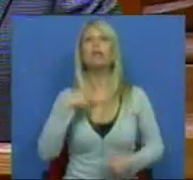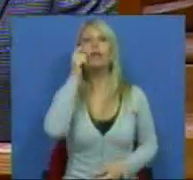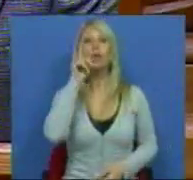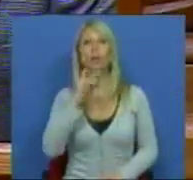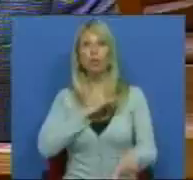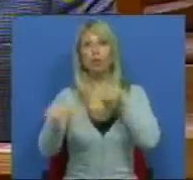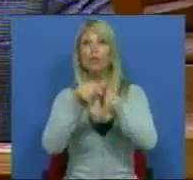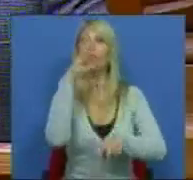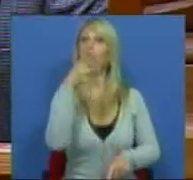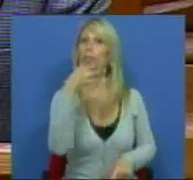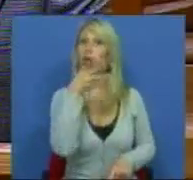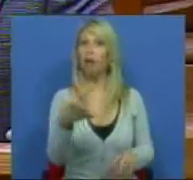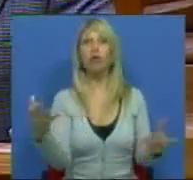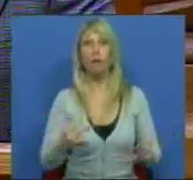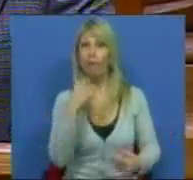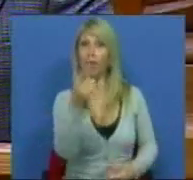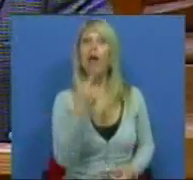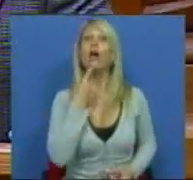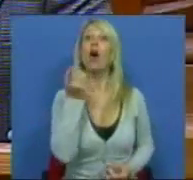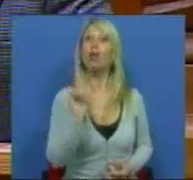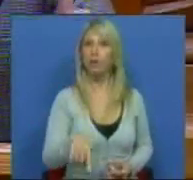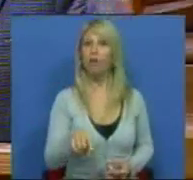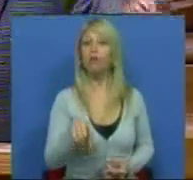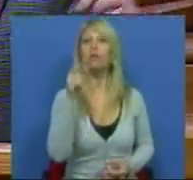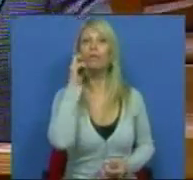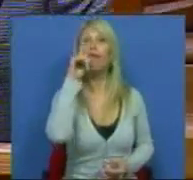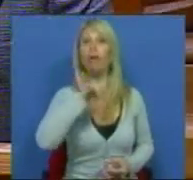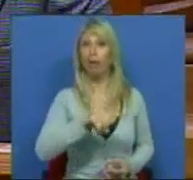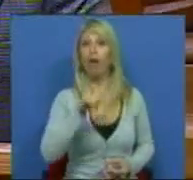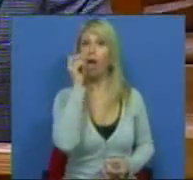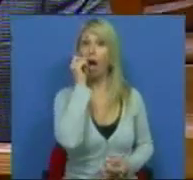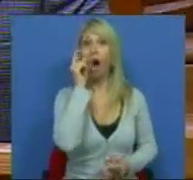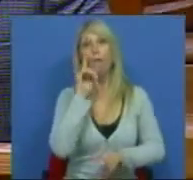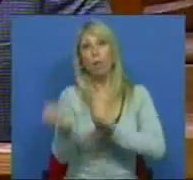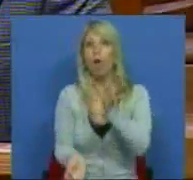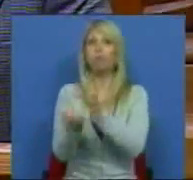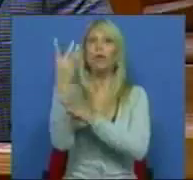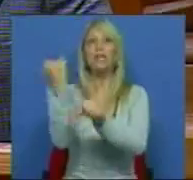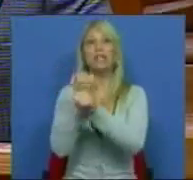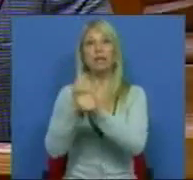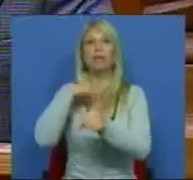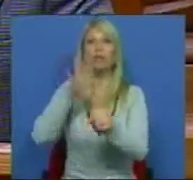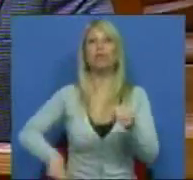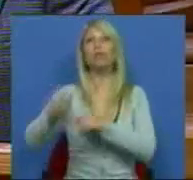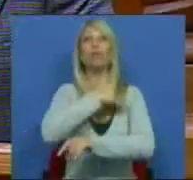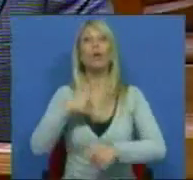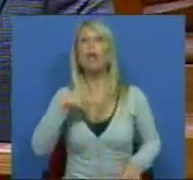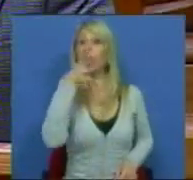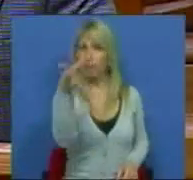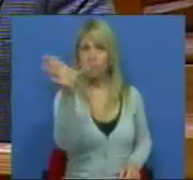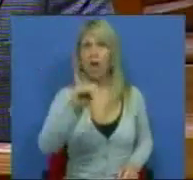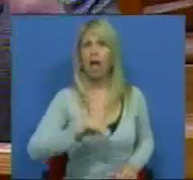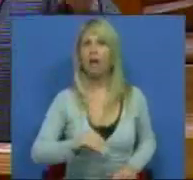senhores deputados, torno a citar aquele que é o fundador do Serviço Nacional de Saúde. Ele disse